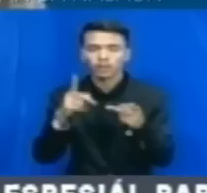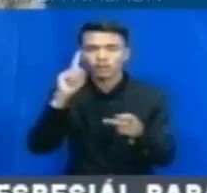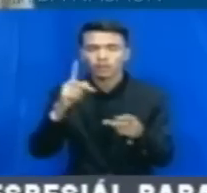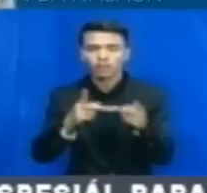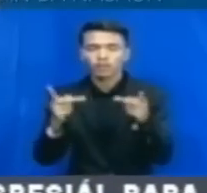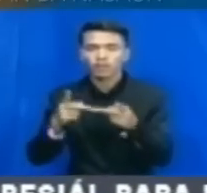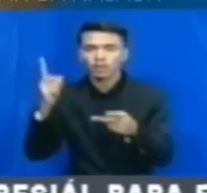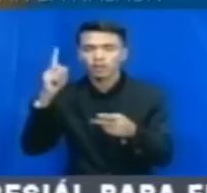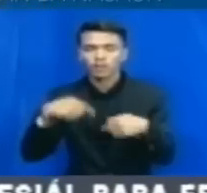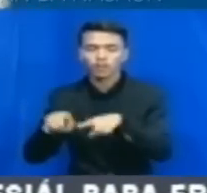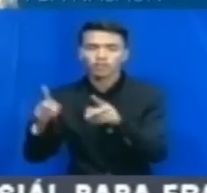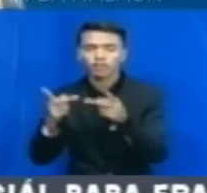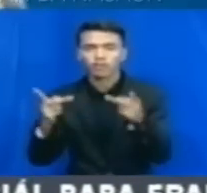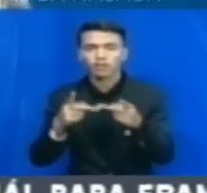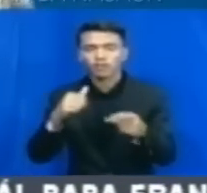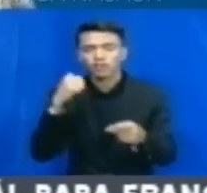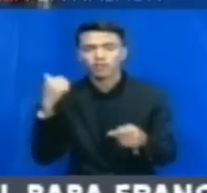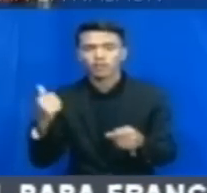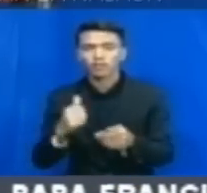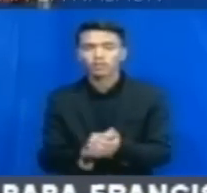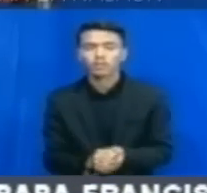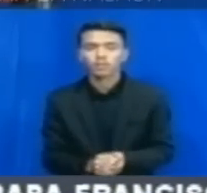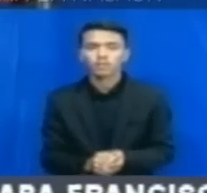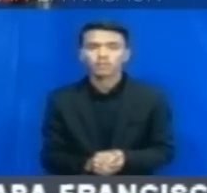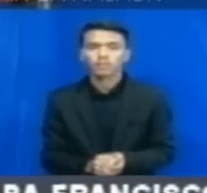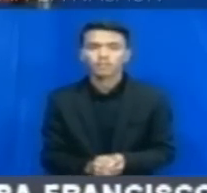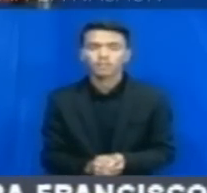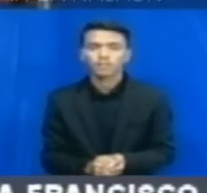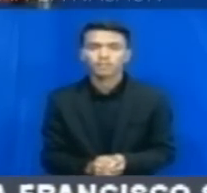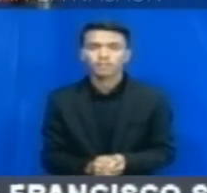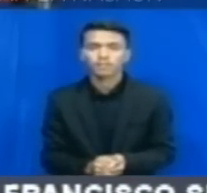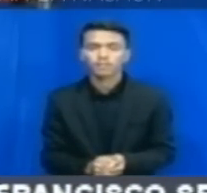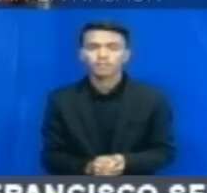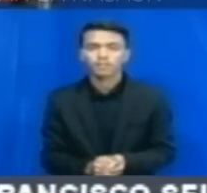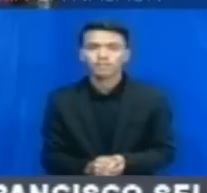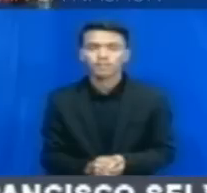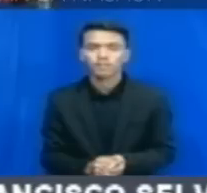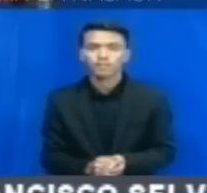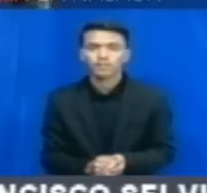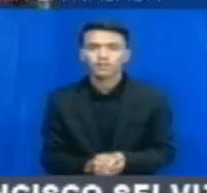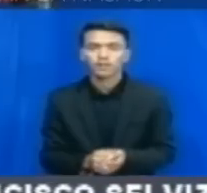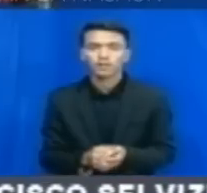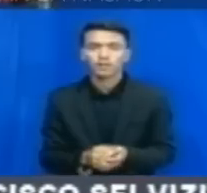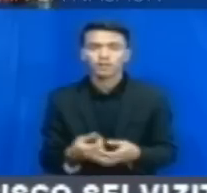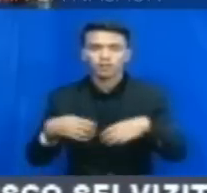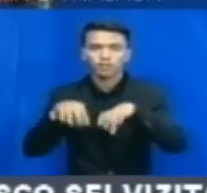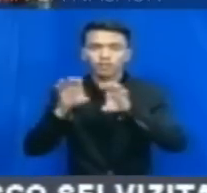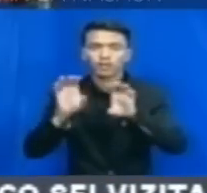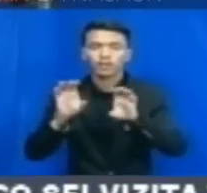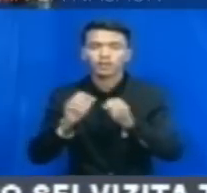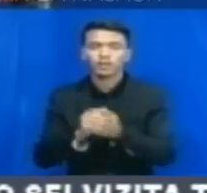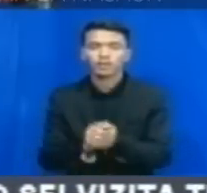ba fal fatinida fatin fal fal ser. Ne ia indicações makas ne rede traficante ou não? Mas não